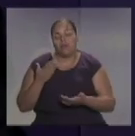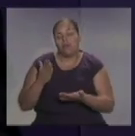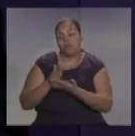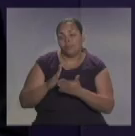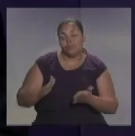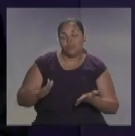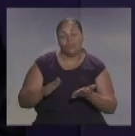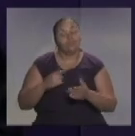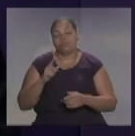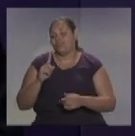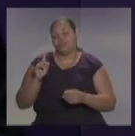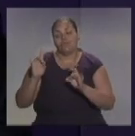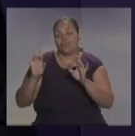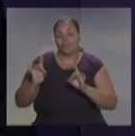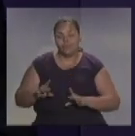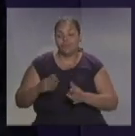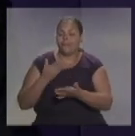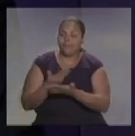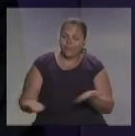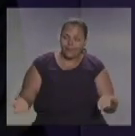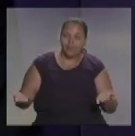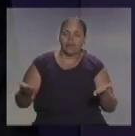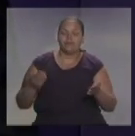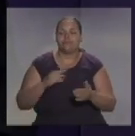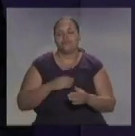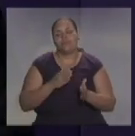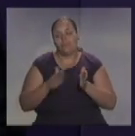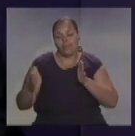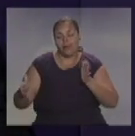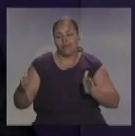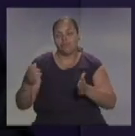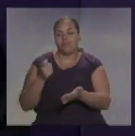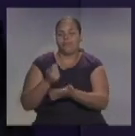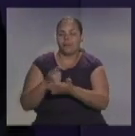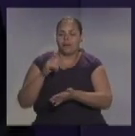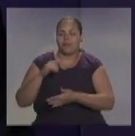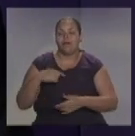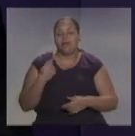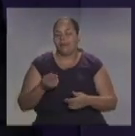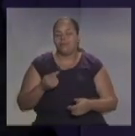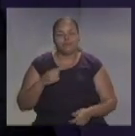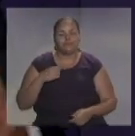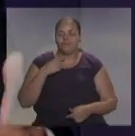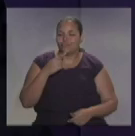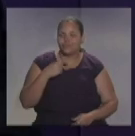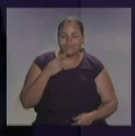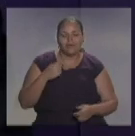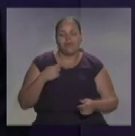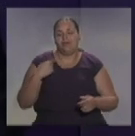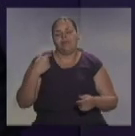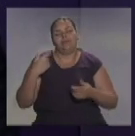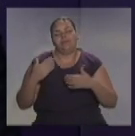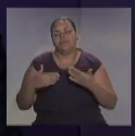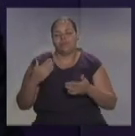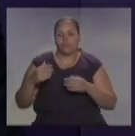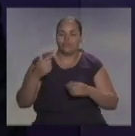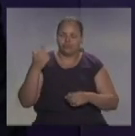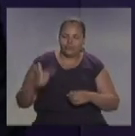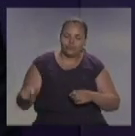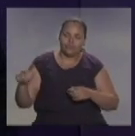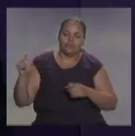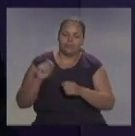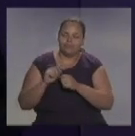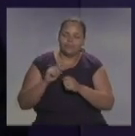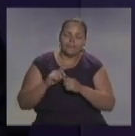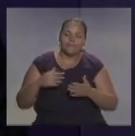acabou. Se você não cumprir, você perde aquele prazo e você não tem direito a buscar nova possibilidade de